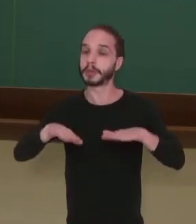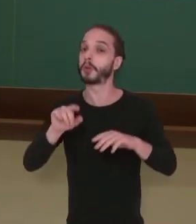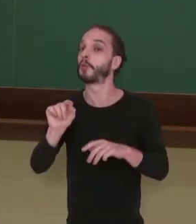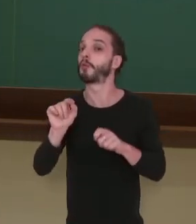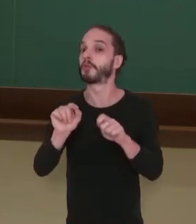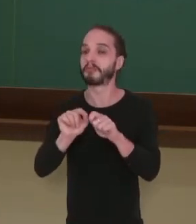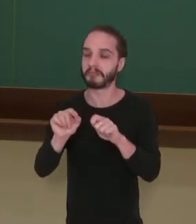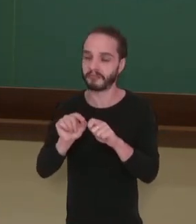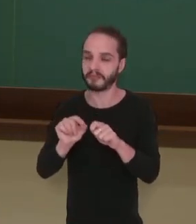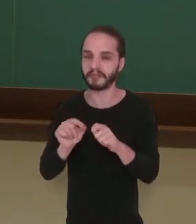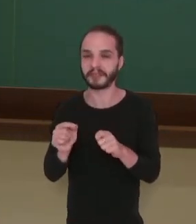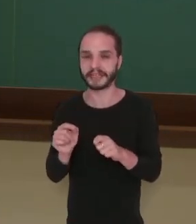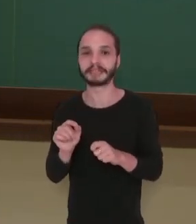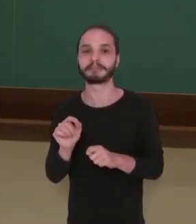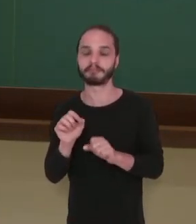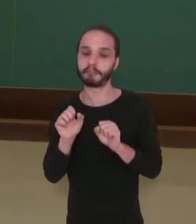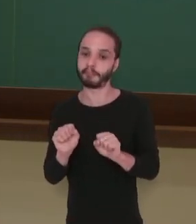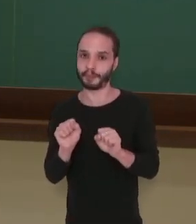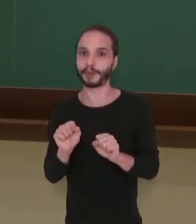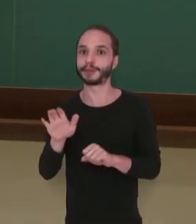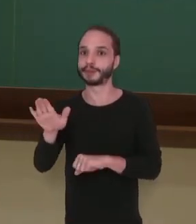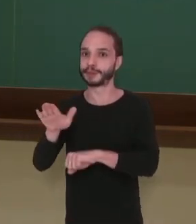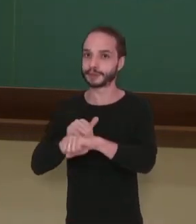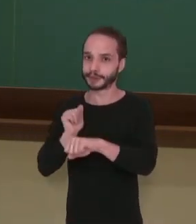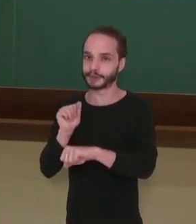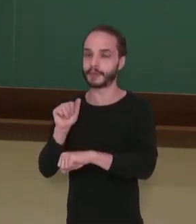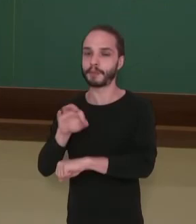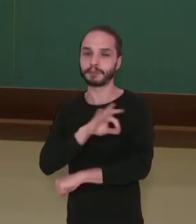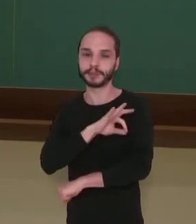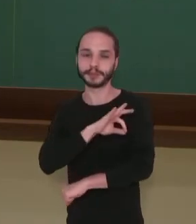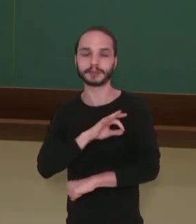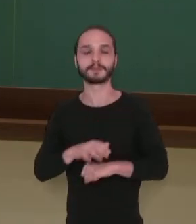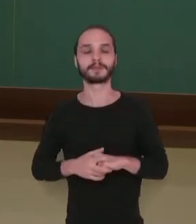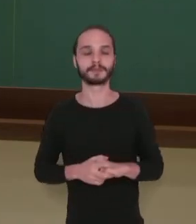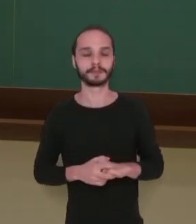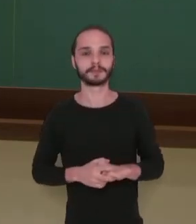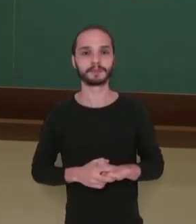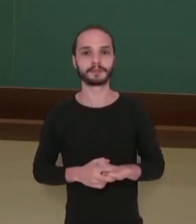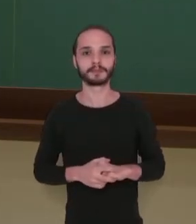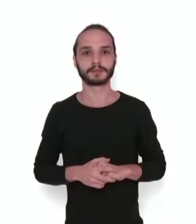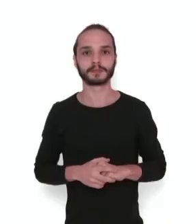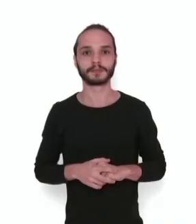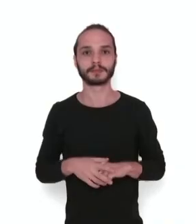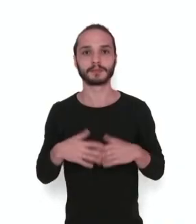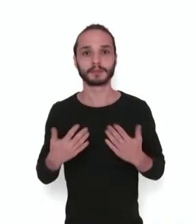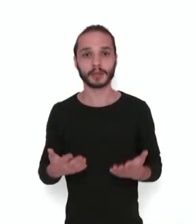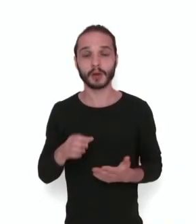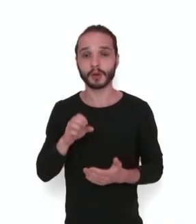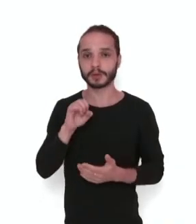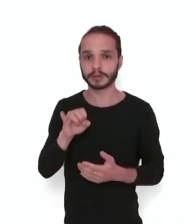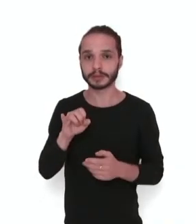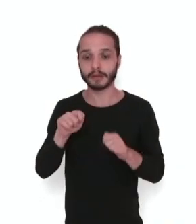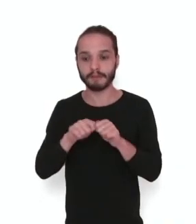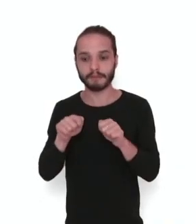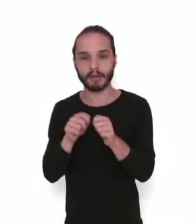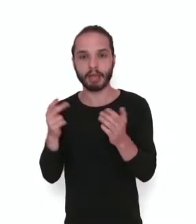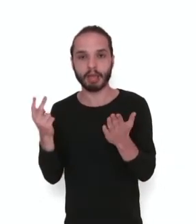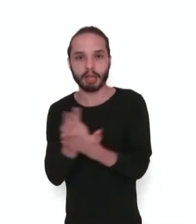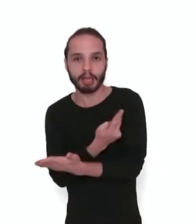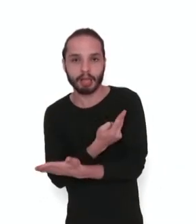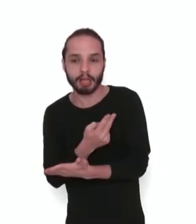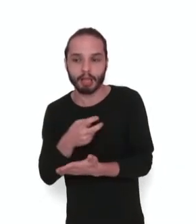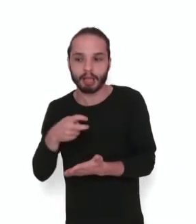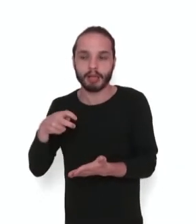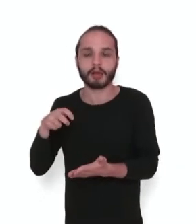transgressão que o aluno cometer. Então, veja, o ato de indisciplina é previsto no regimento escolar